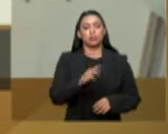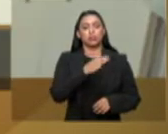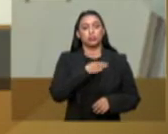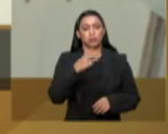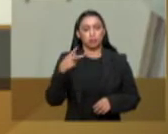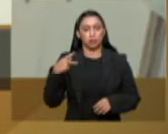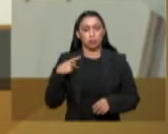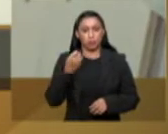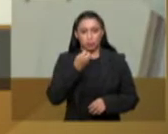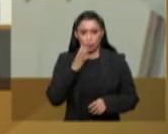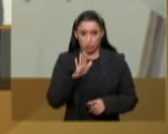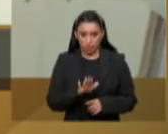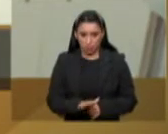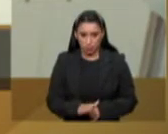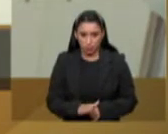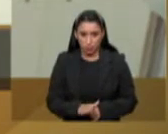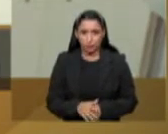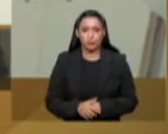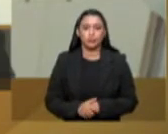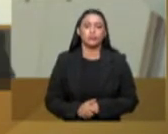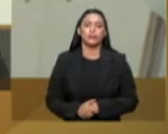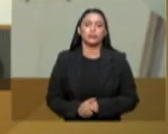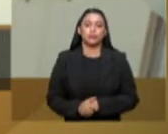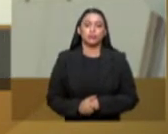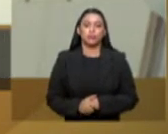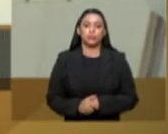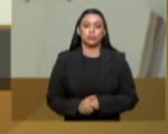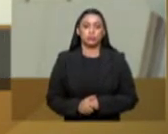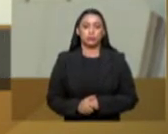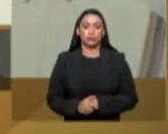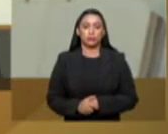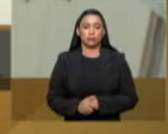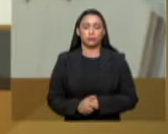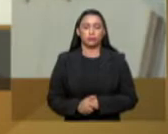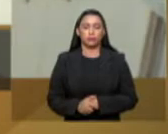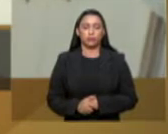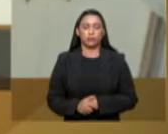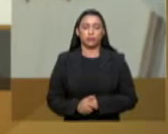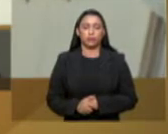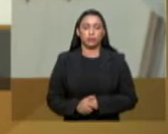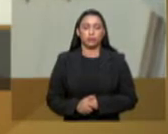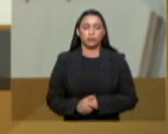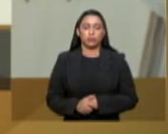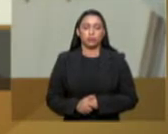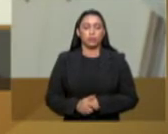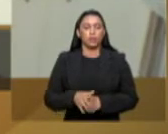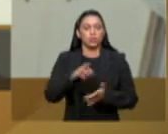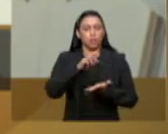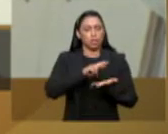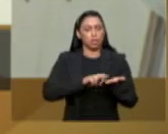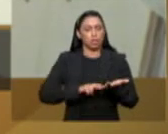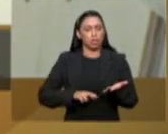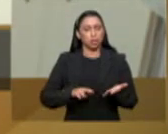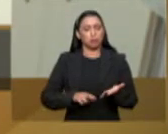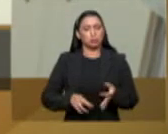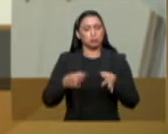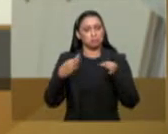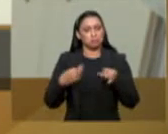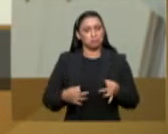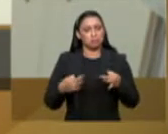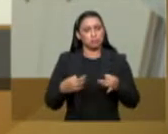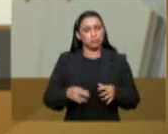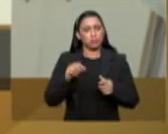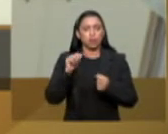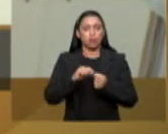tarde. Diante do belo, completo relatório proferido